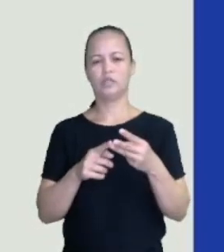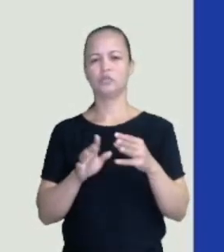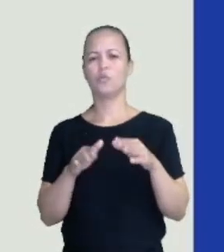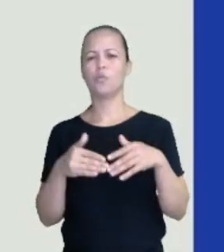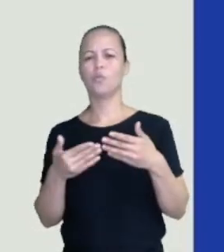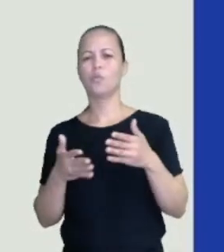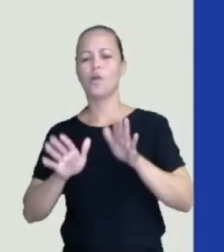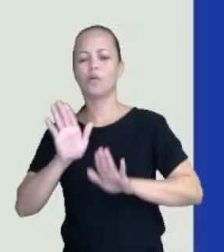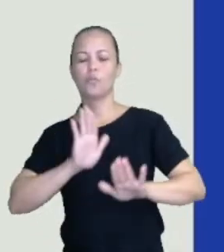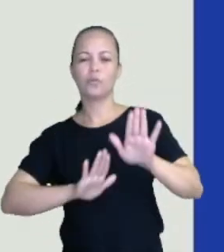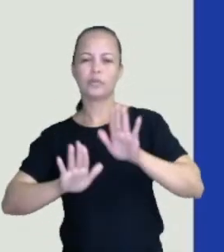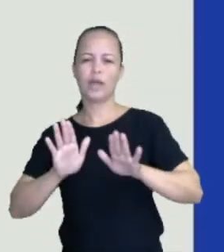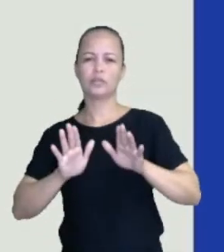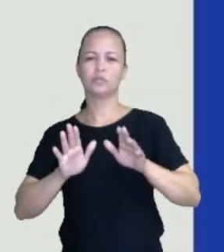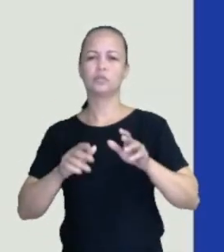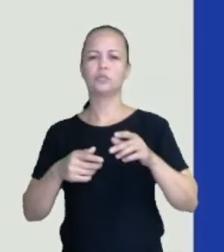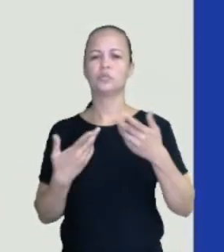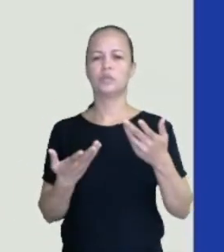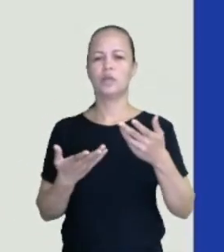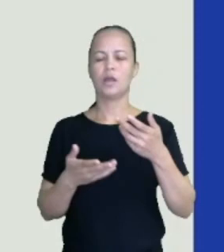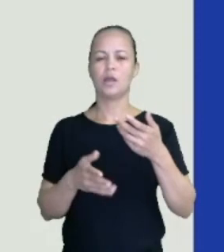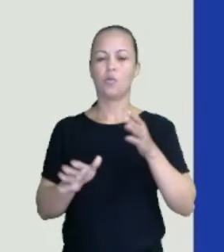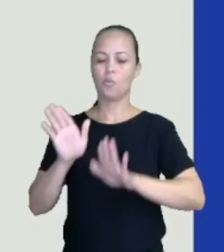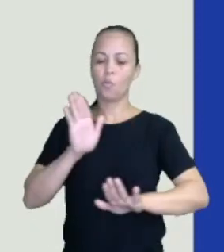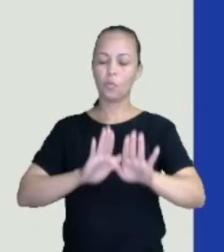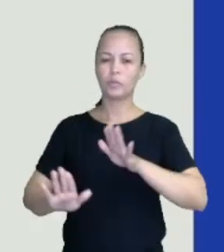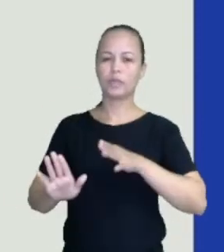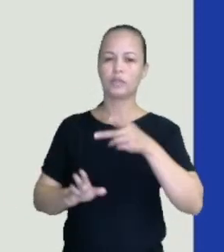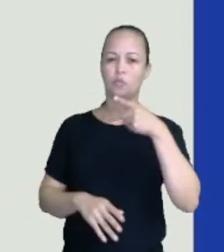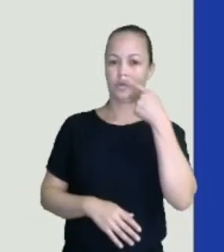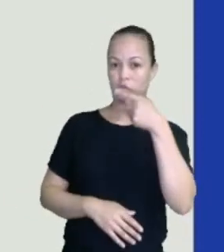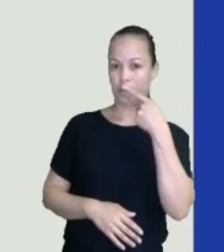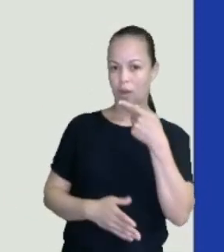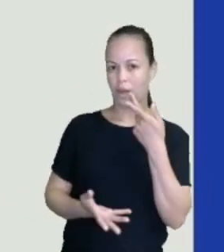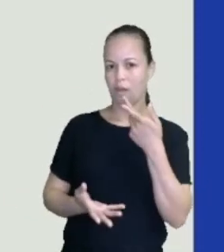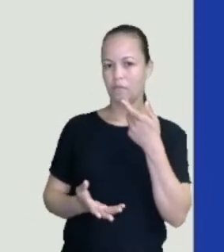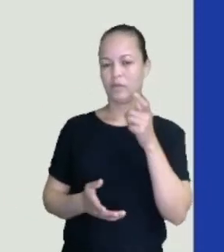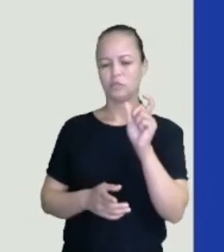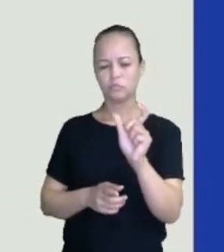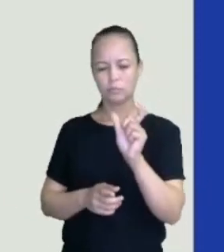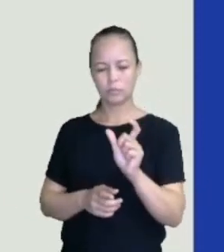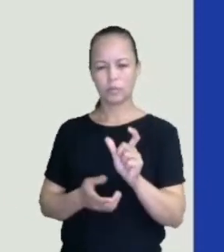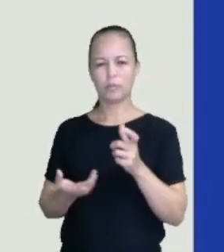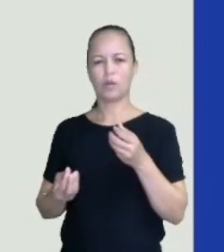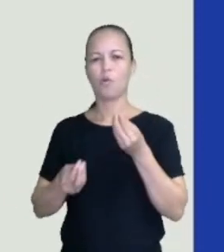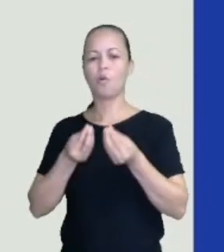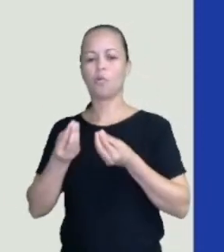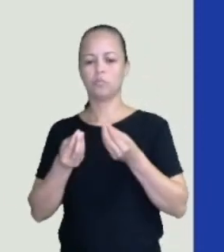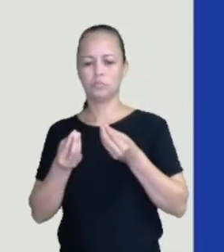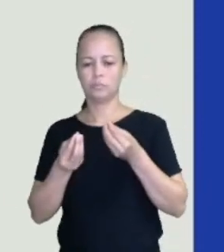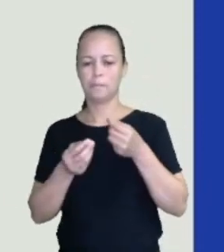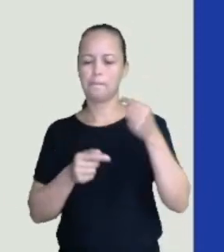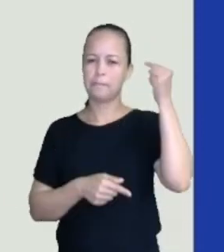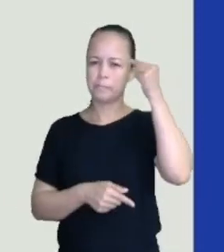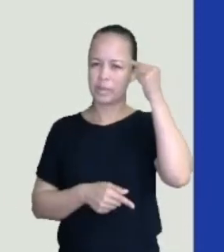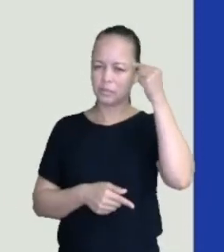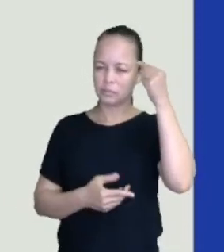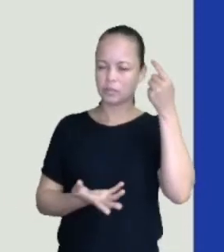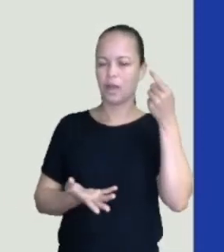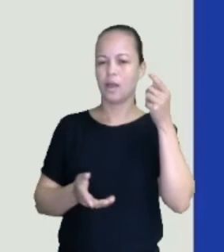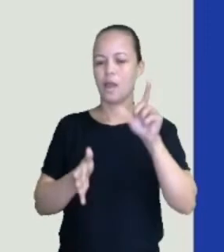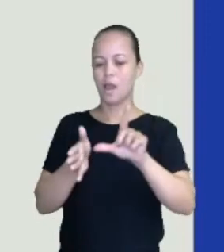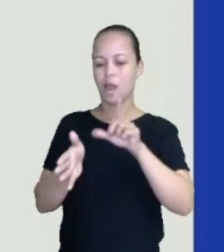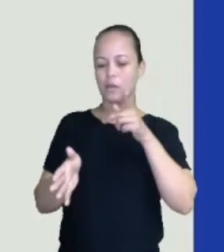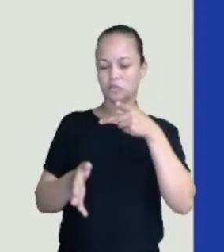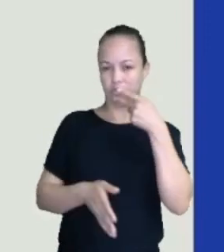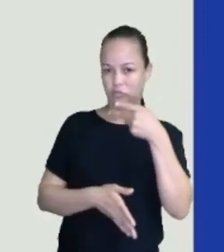aqui que a gente deve ter. O cuidado com as palavras deve ser sempre o caminho em que devemos nos guiar. Temos que pensar bem